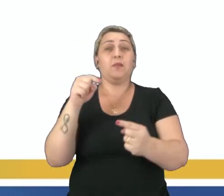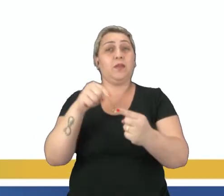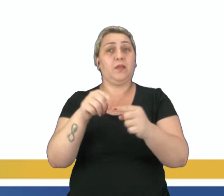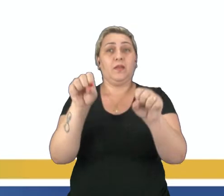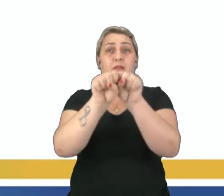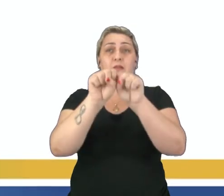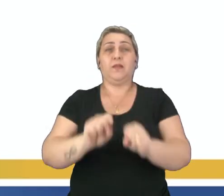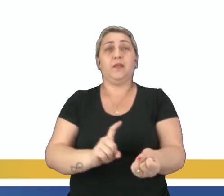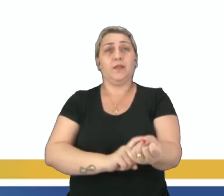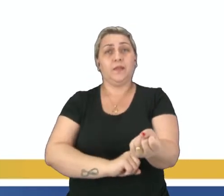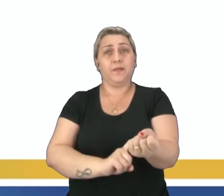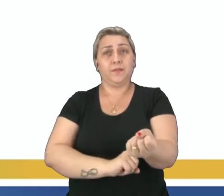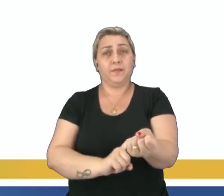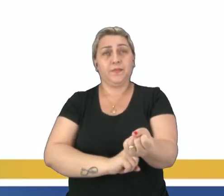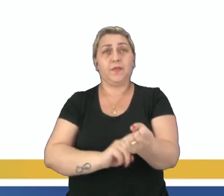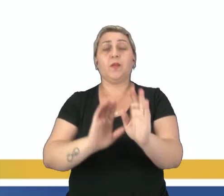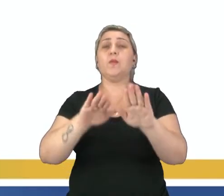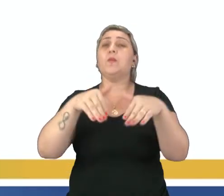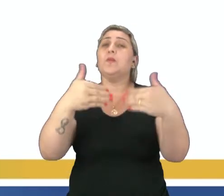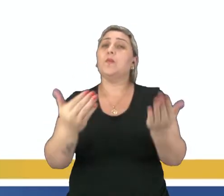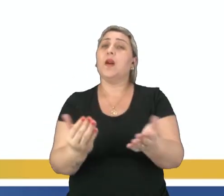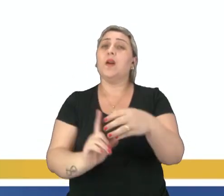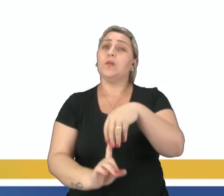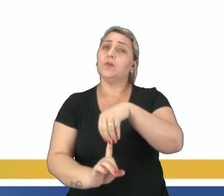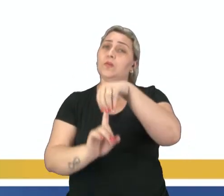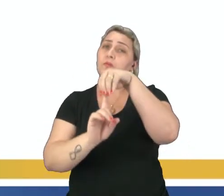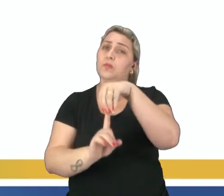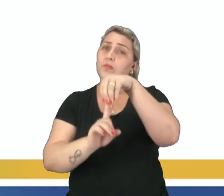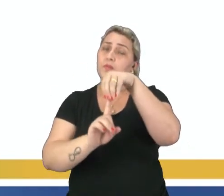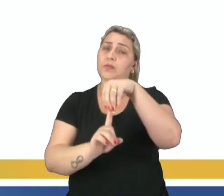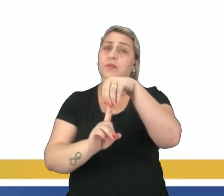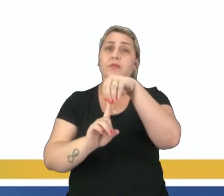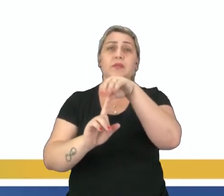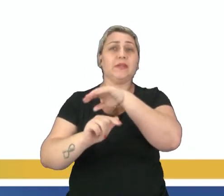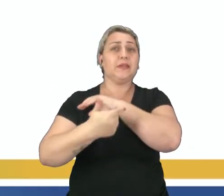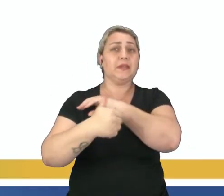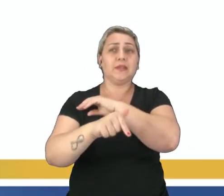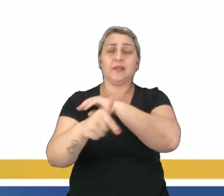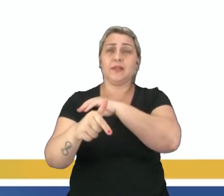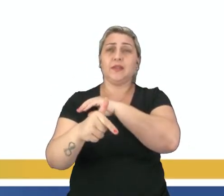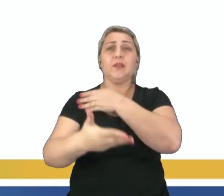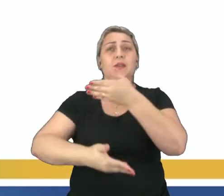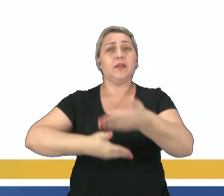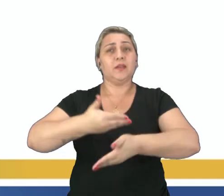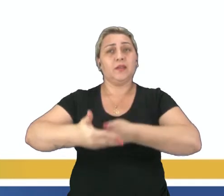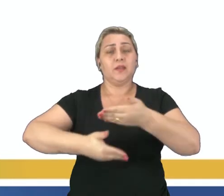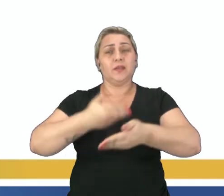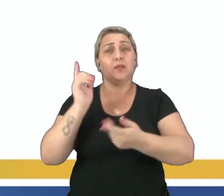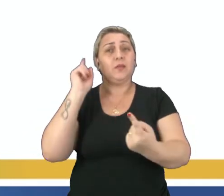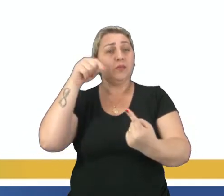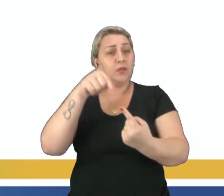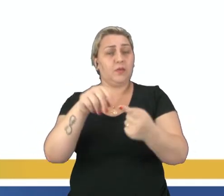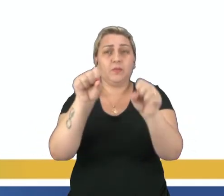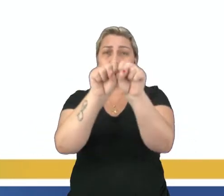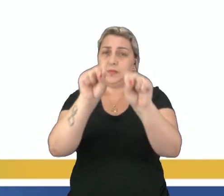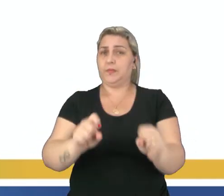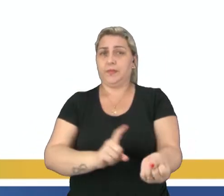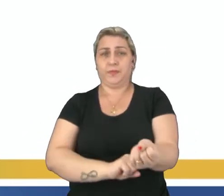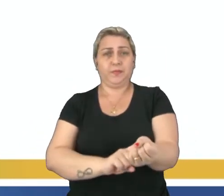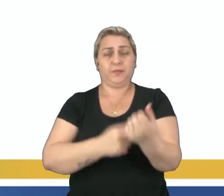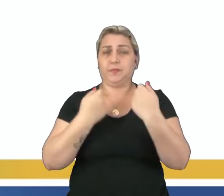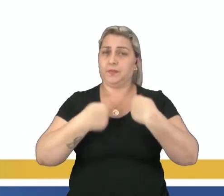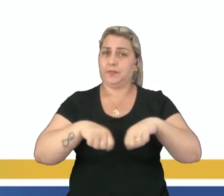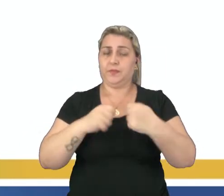B falava levantar a perna quando o médico toca com o martelo no joelho do paciente. Na letra C falava piscar com